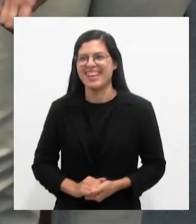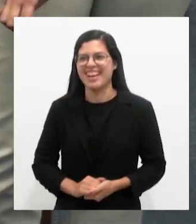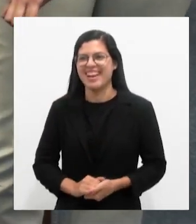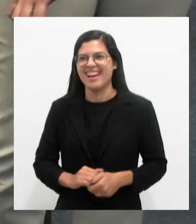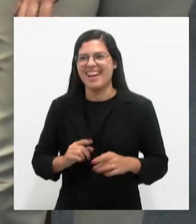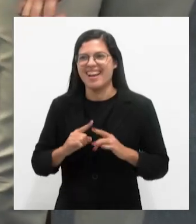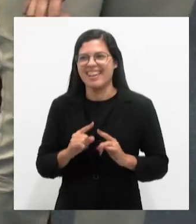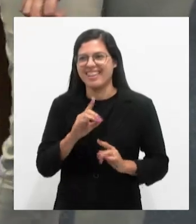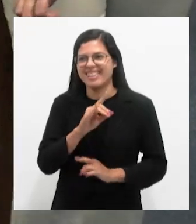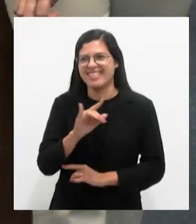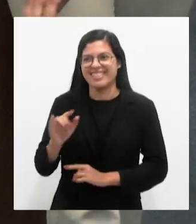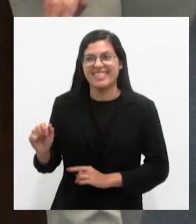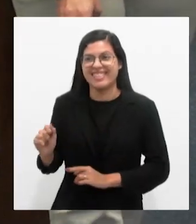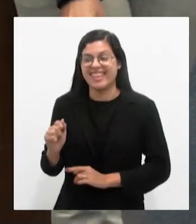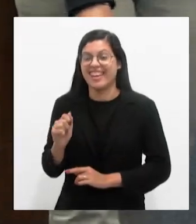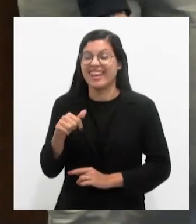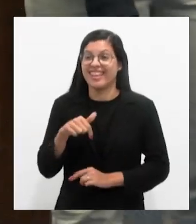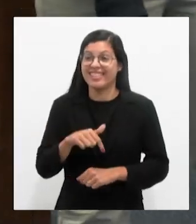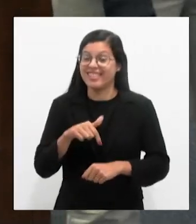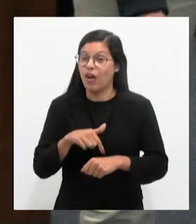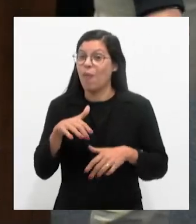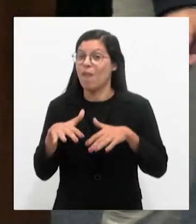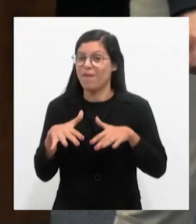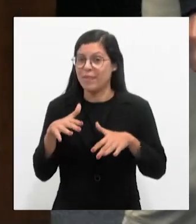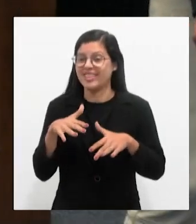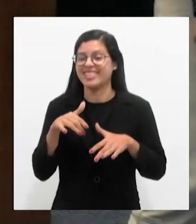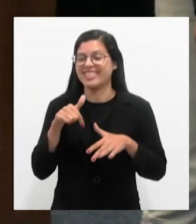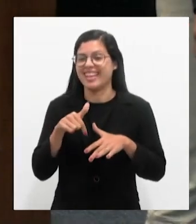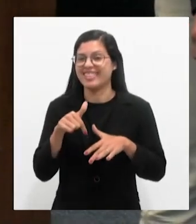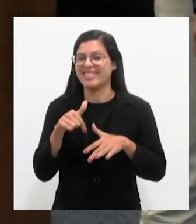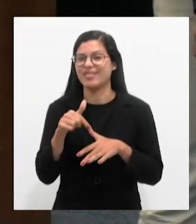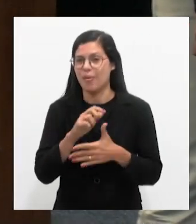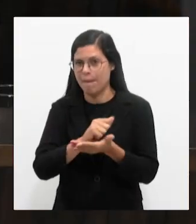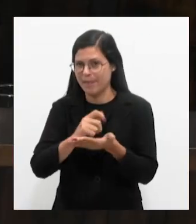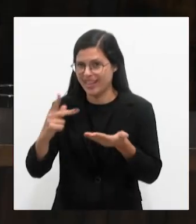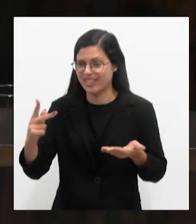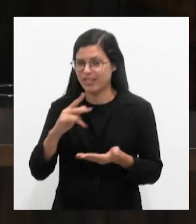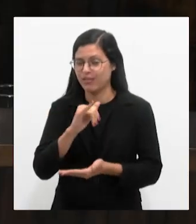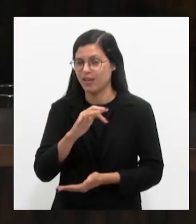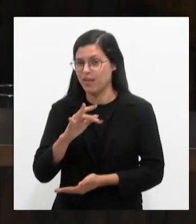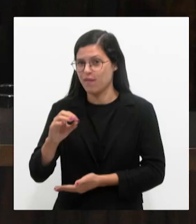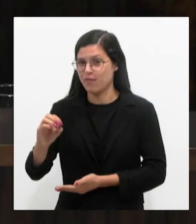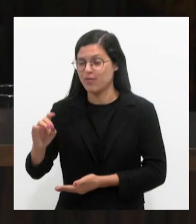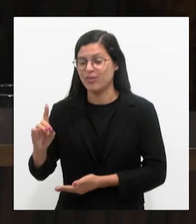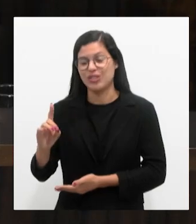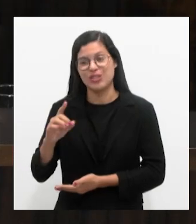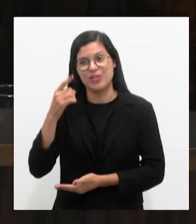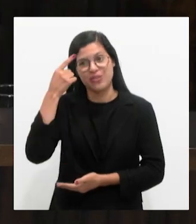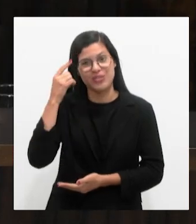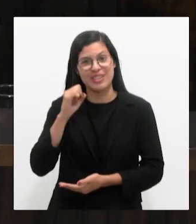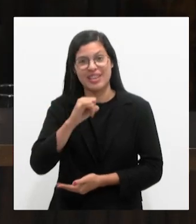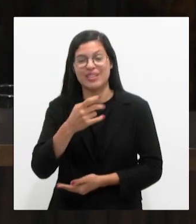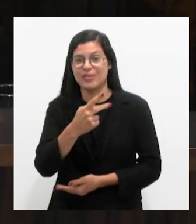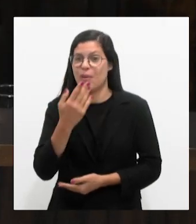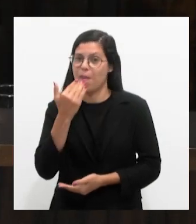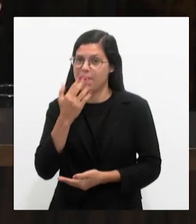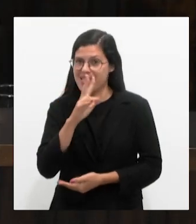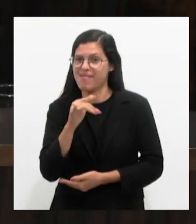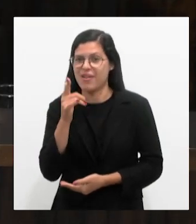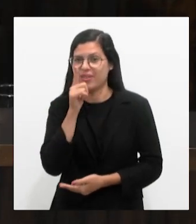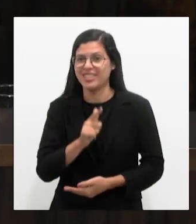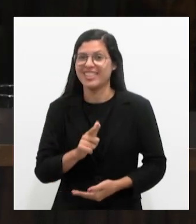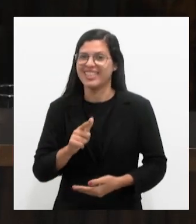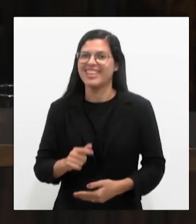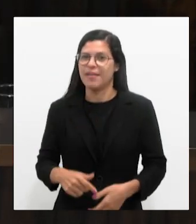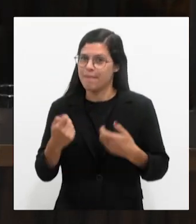tão intenso o iFood que eu não sei se sua comida vai chegar. Vai, tomara que chegue, Tiaju. Senão eu vou ter que dormir no frio e com